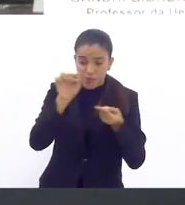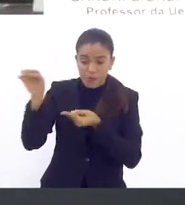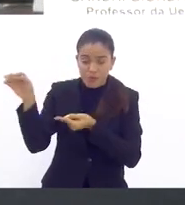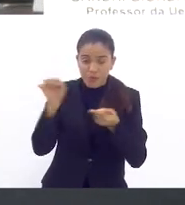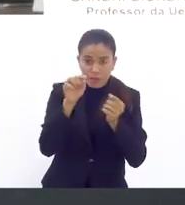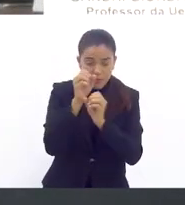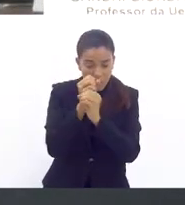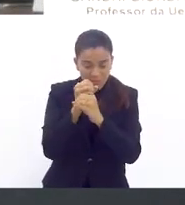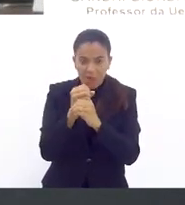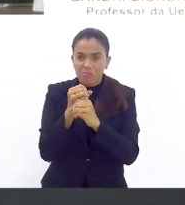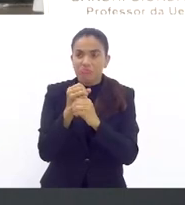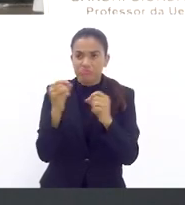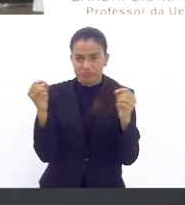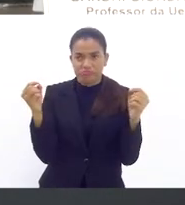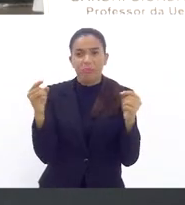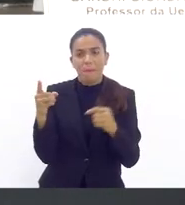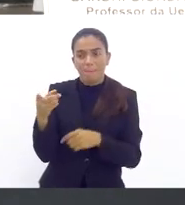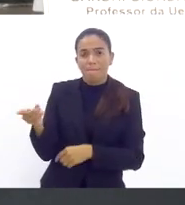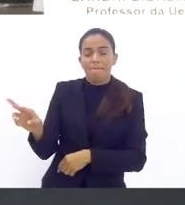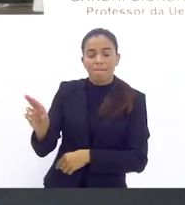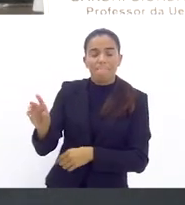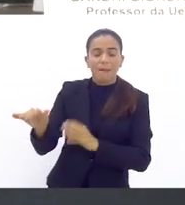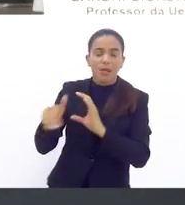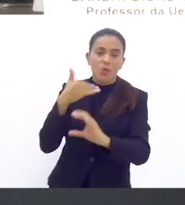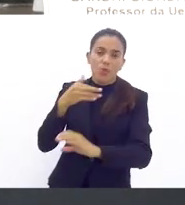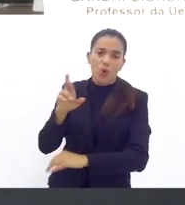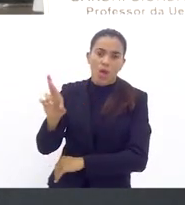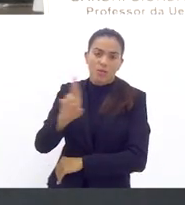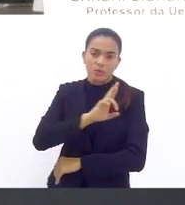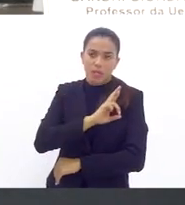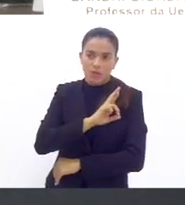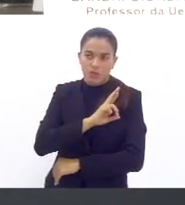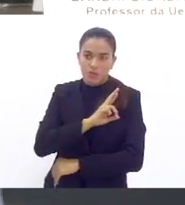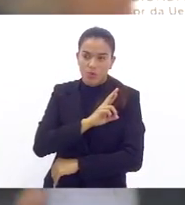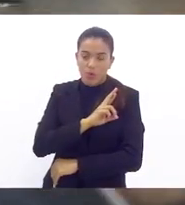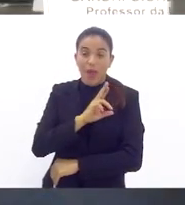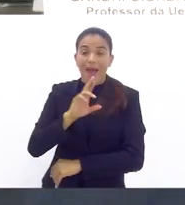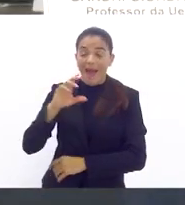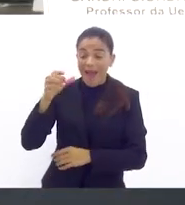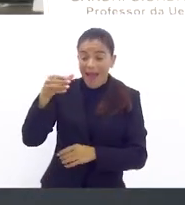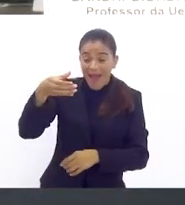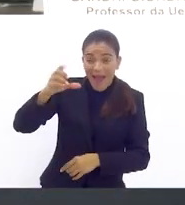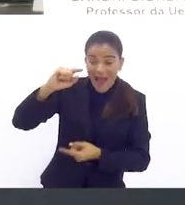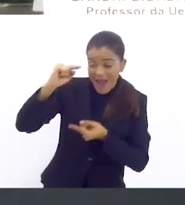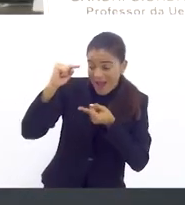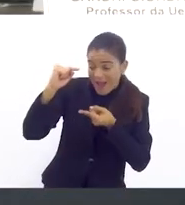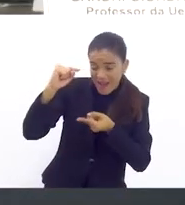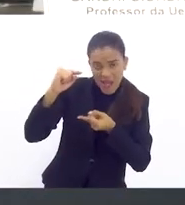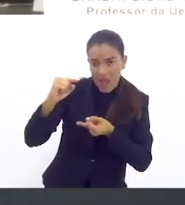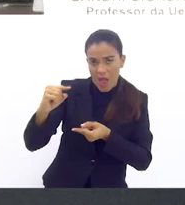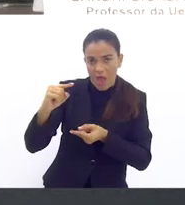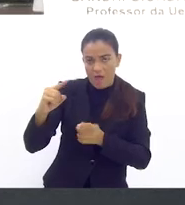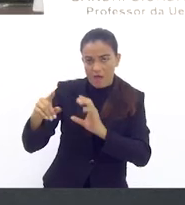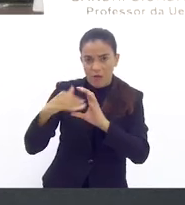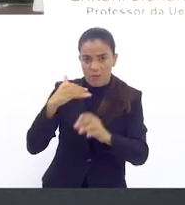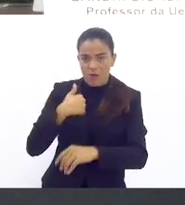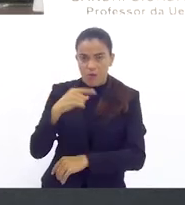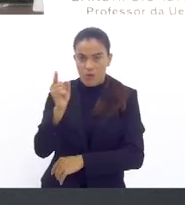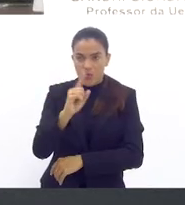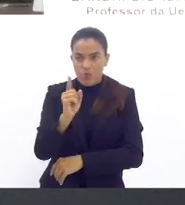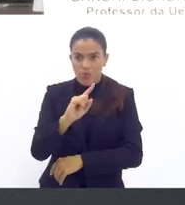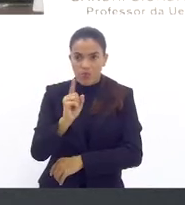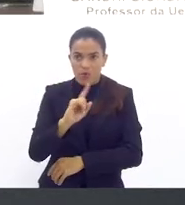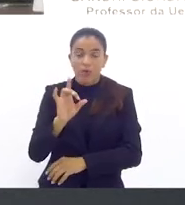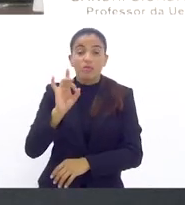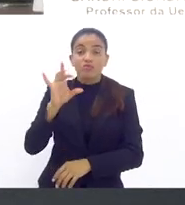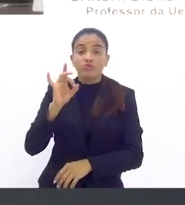a legislação? Eles mandaram resultados. Resultado. Não mandaram lote, garrafa. Então não foi feito com um laboratório indicado pelo professor? Não, não. Aí eles fizeram.